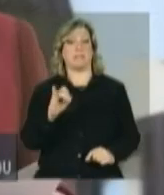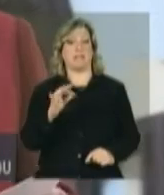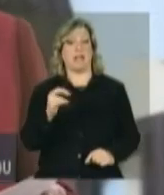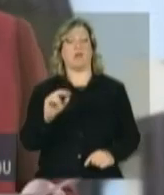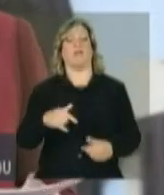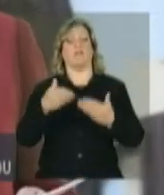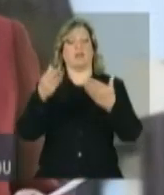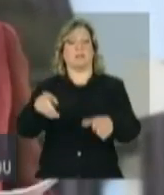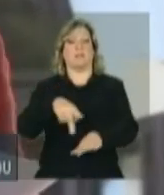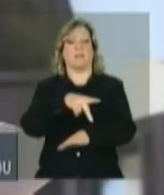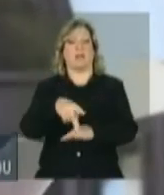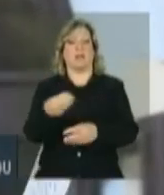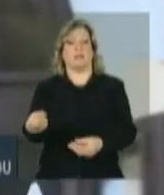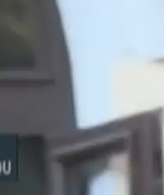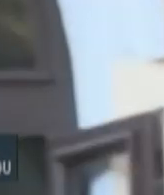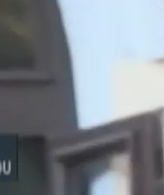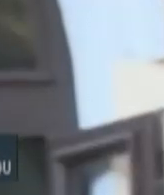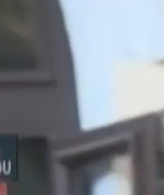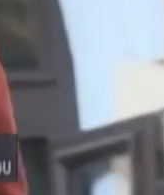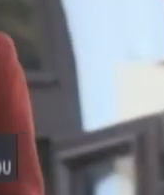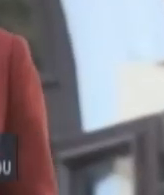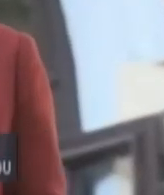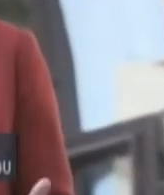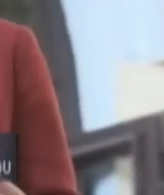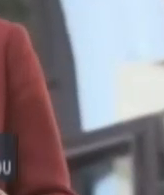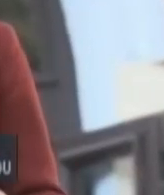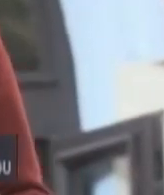a remetente.